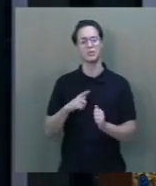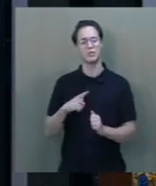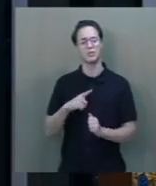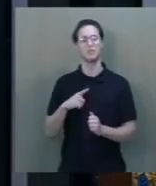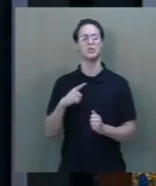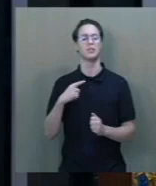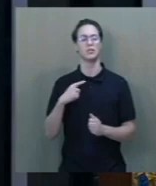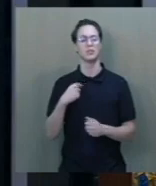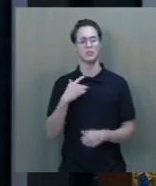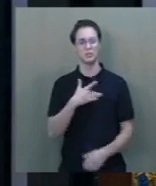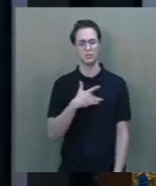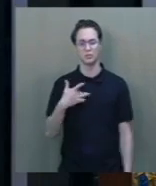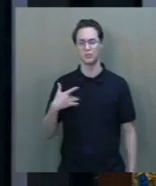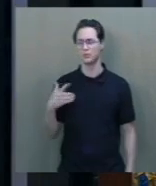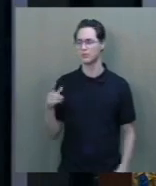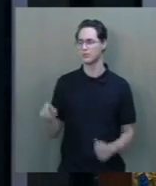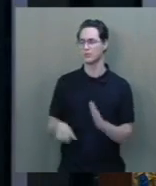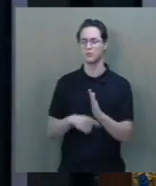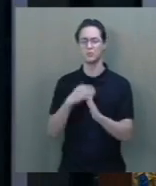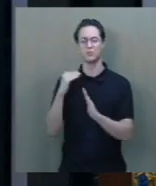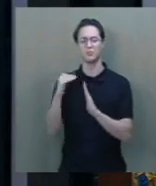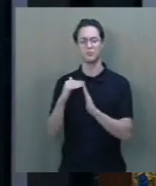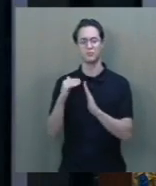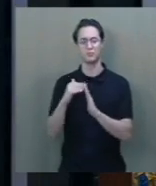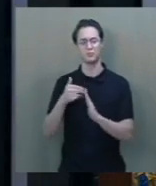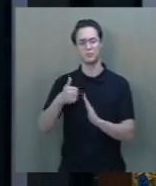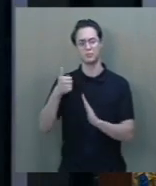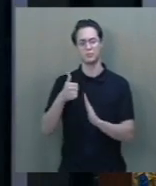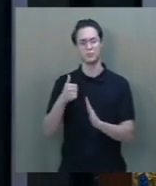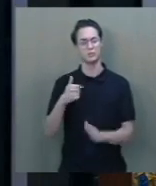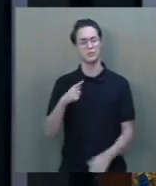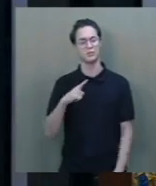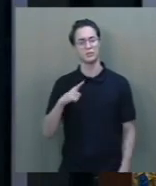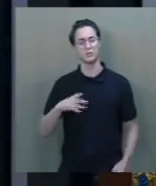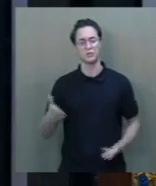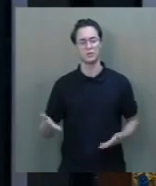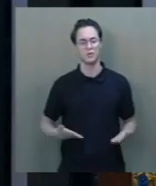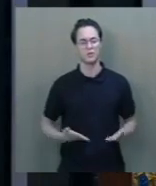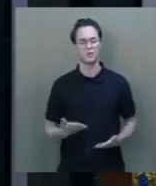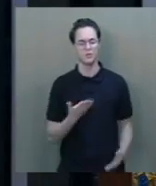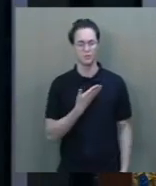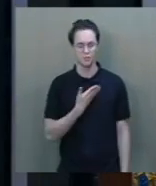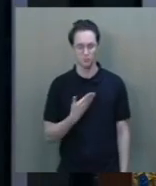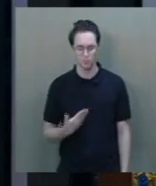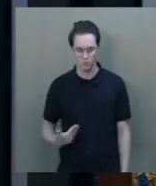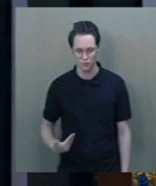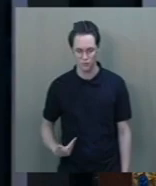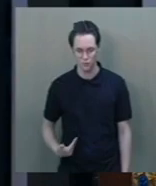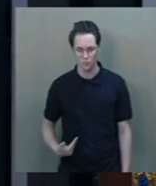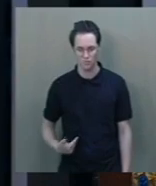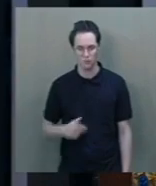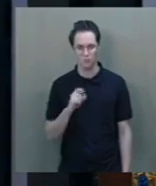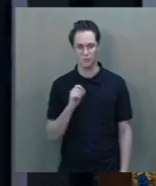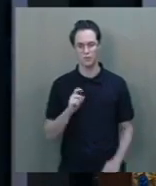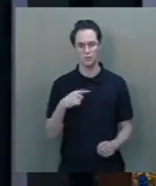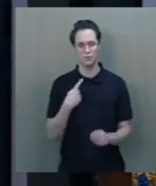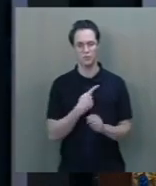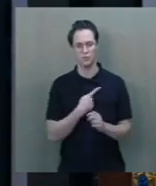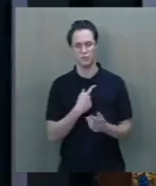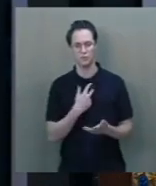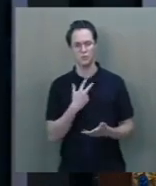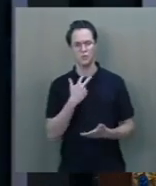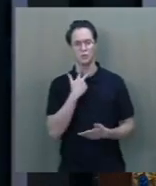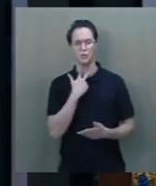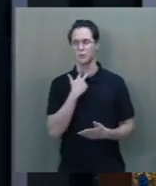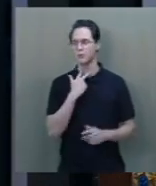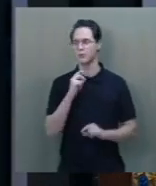ocupa o primeiro lugar como um serviço de saúde, um serviço público péssimo. E nós não podemos mais continuar